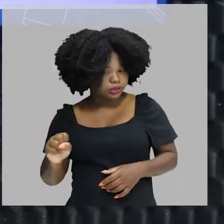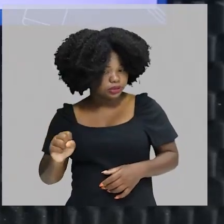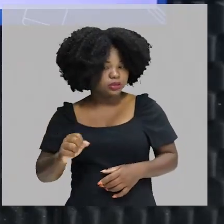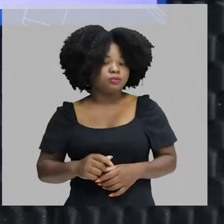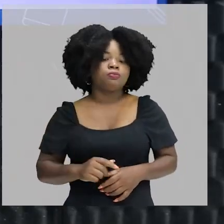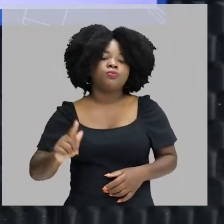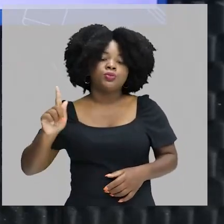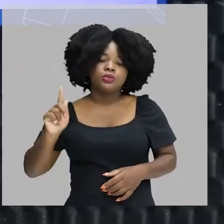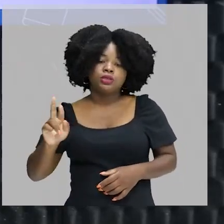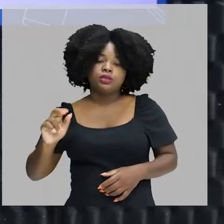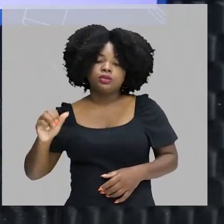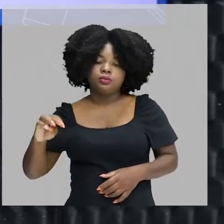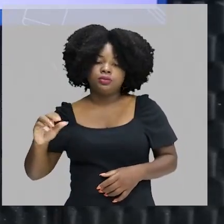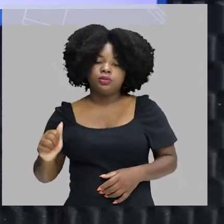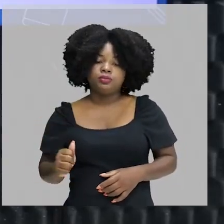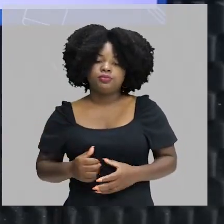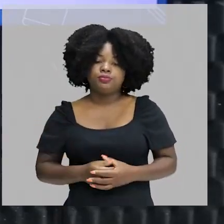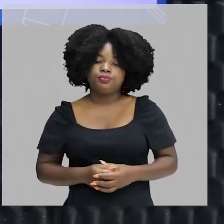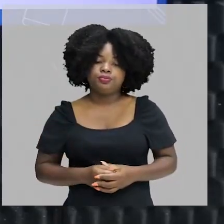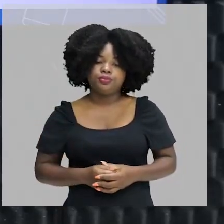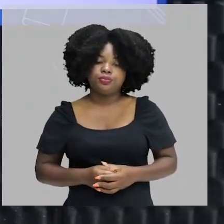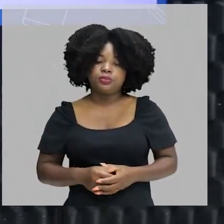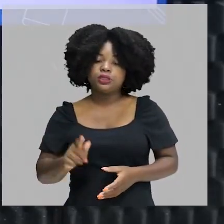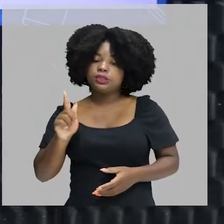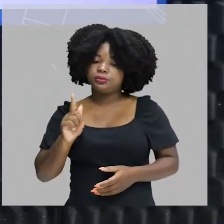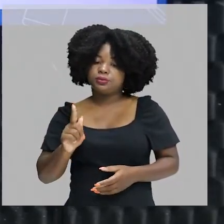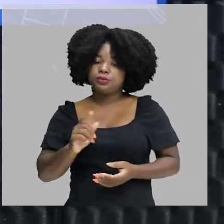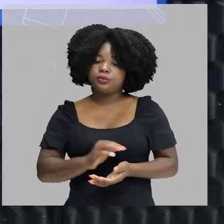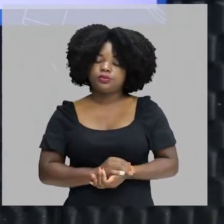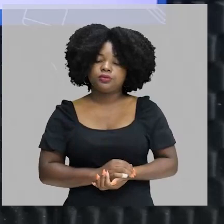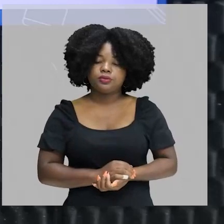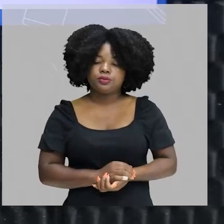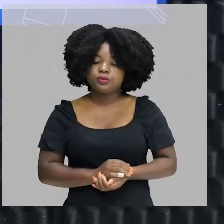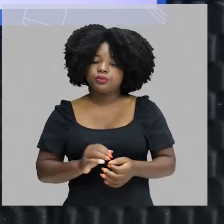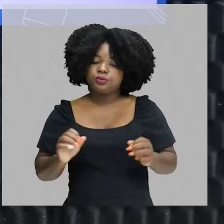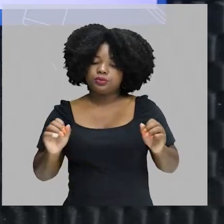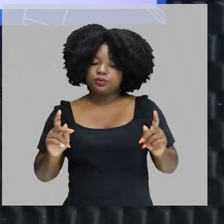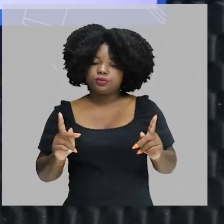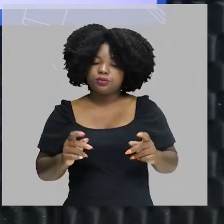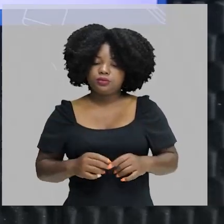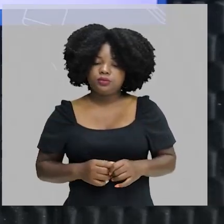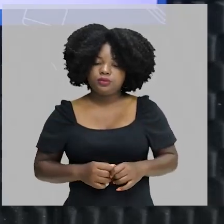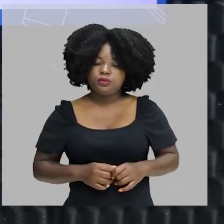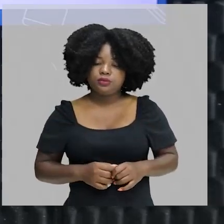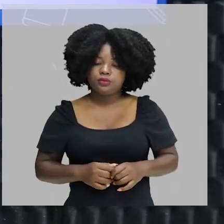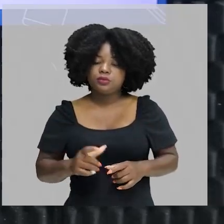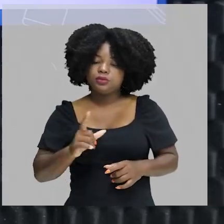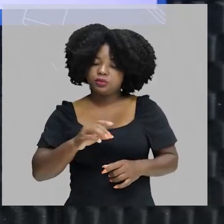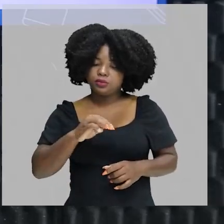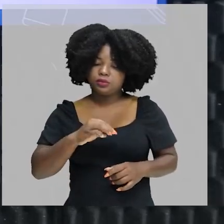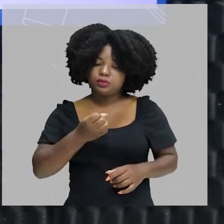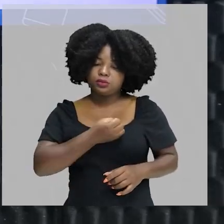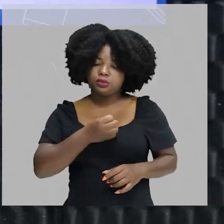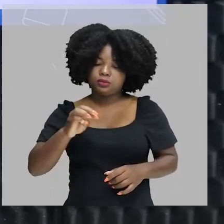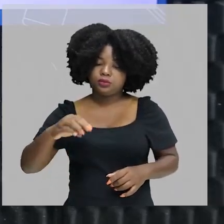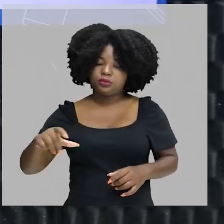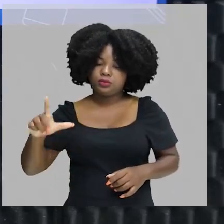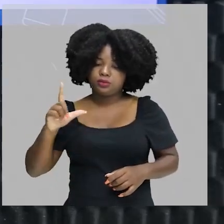gramas. Calcule as massas em gramas. Ok. Eu já tenho o número de mols.